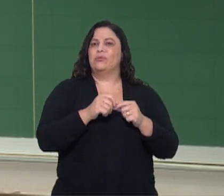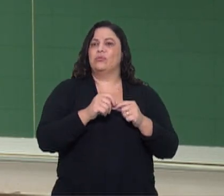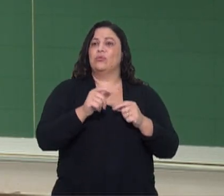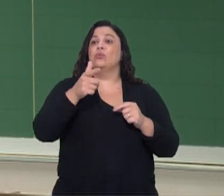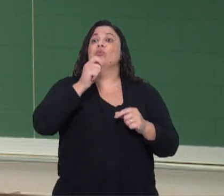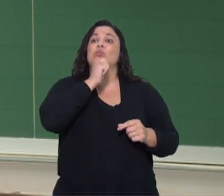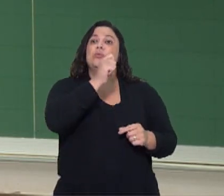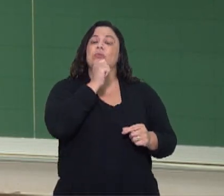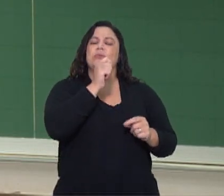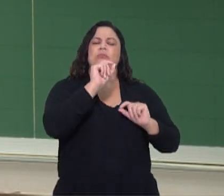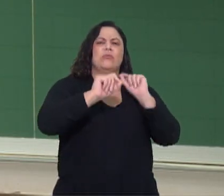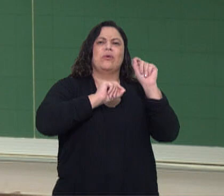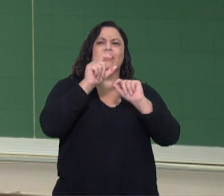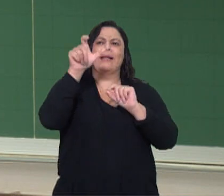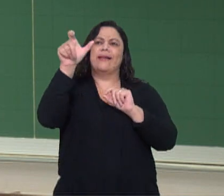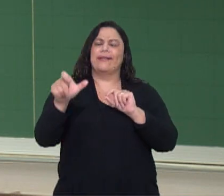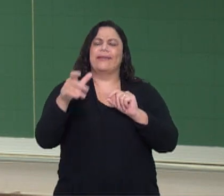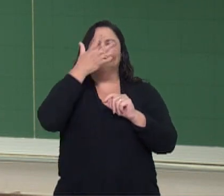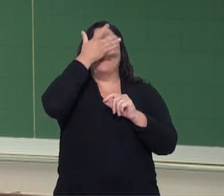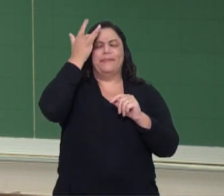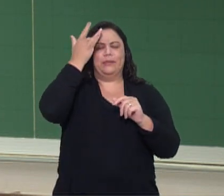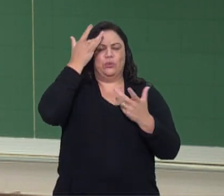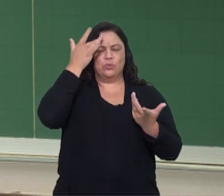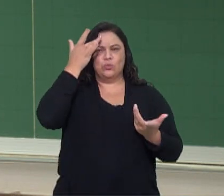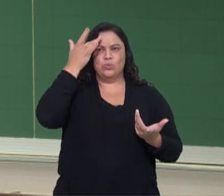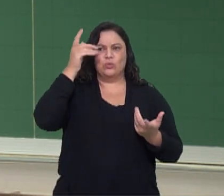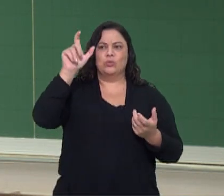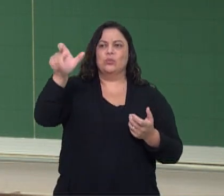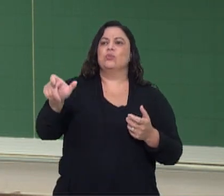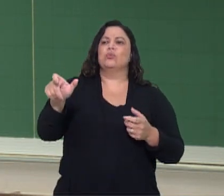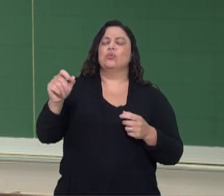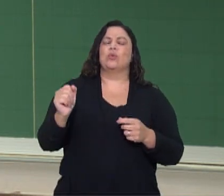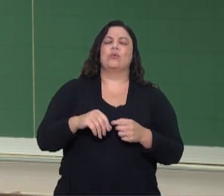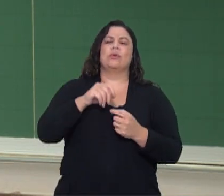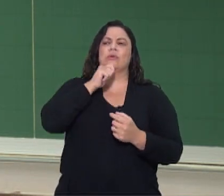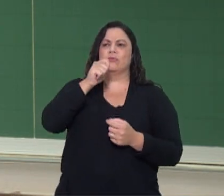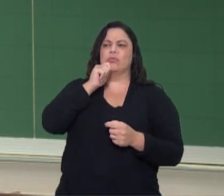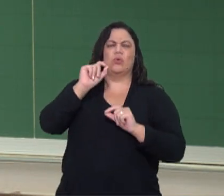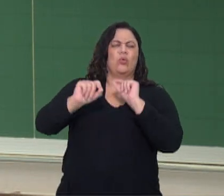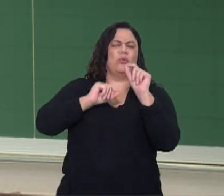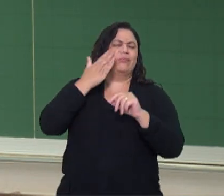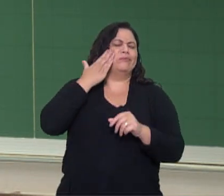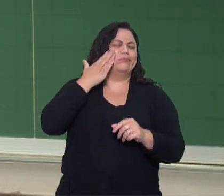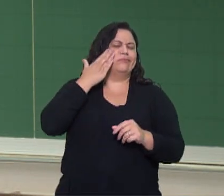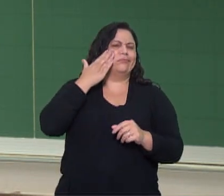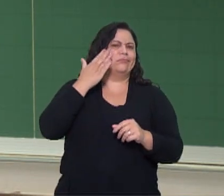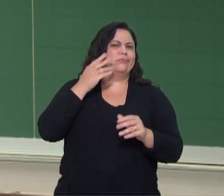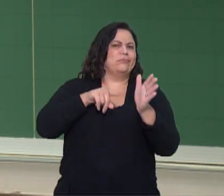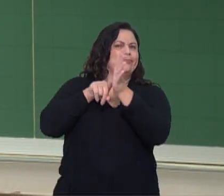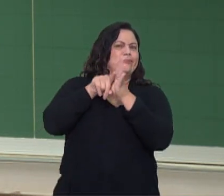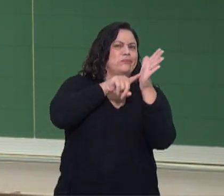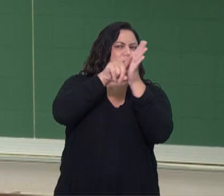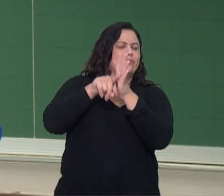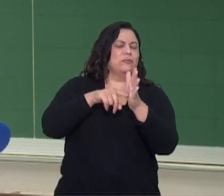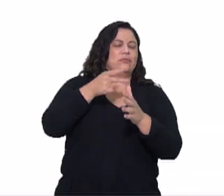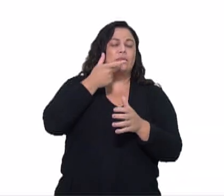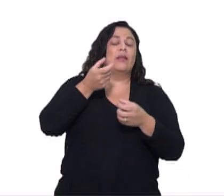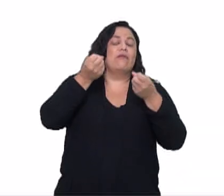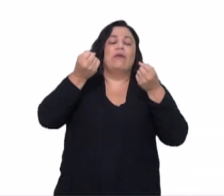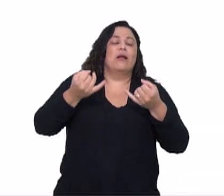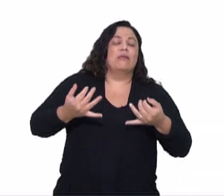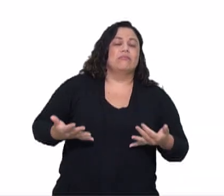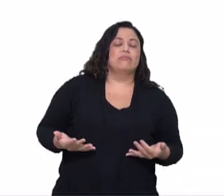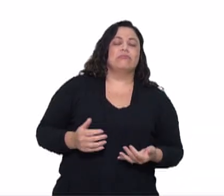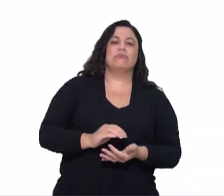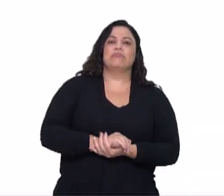do repórter lá, da pessoa que estava escrevendo a notícia? Como que eu sei que os cientistas falaram alguma coisa? Então, mais um tempinho para vocês.